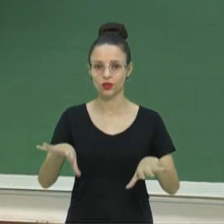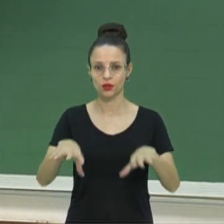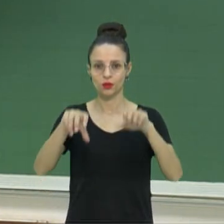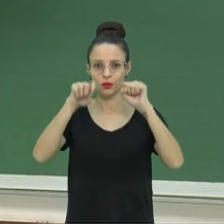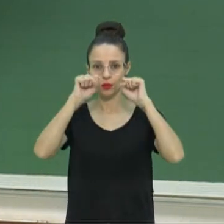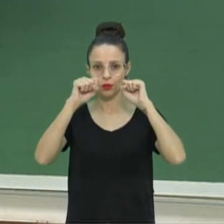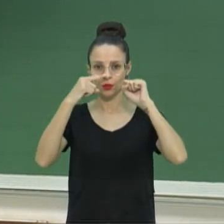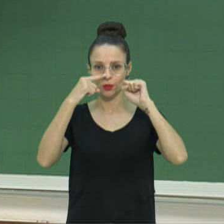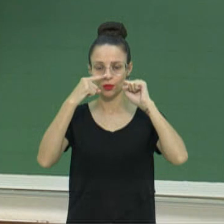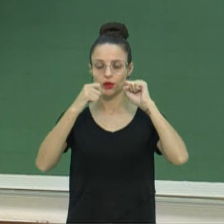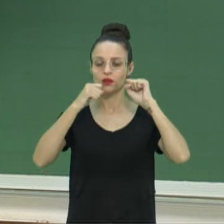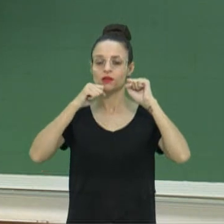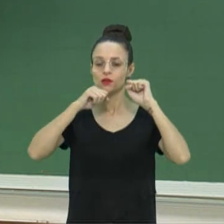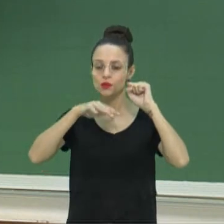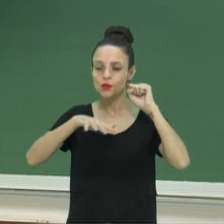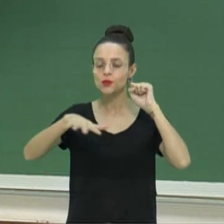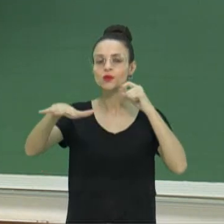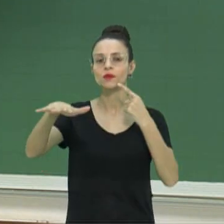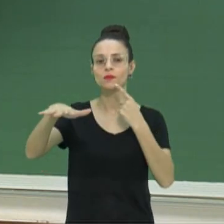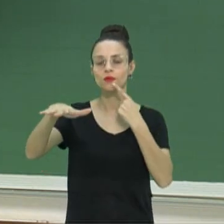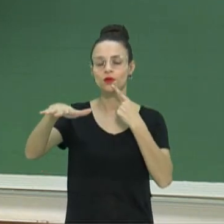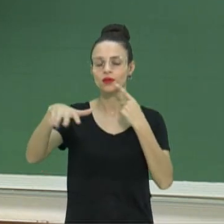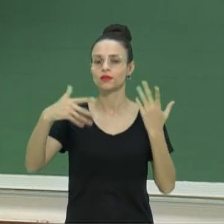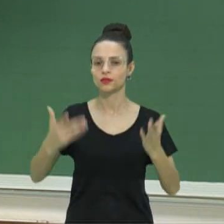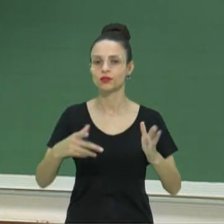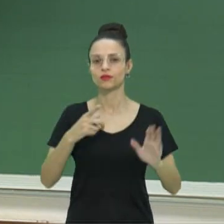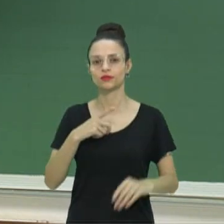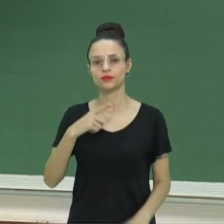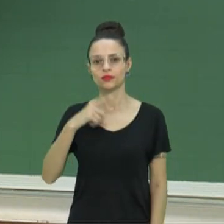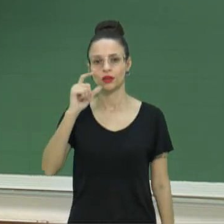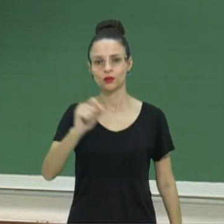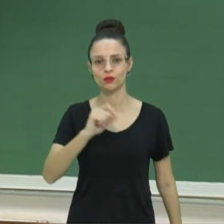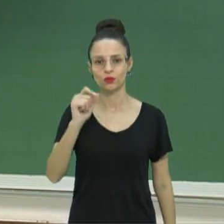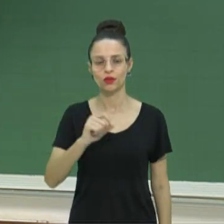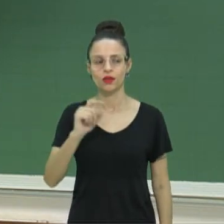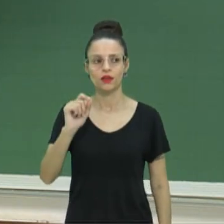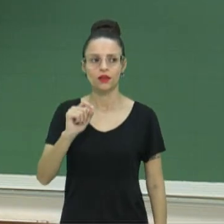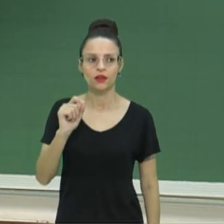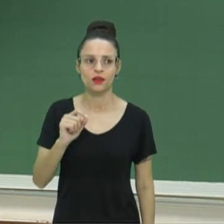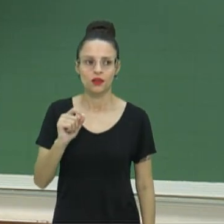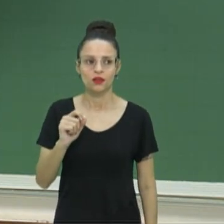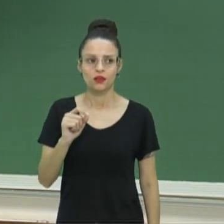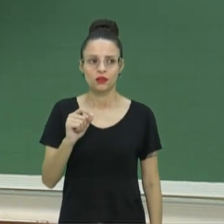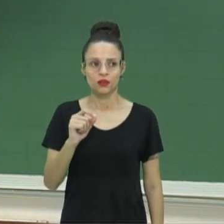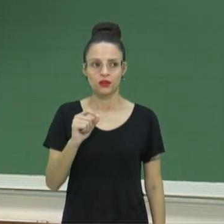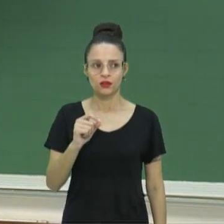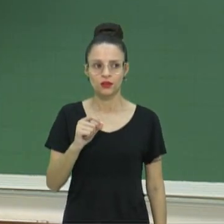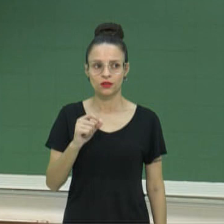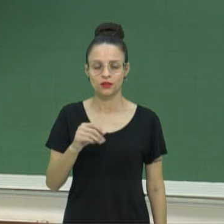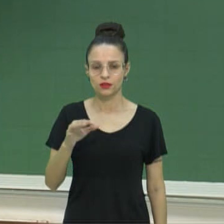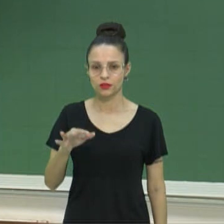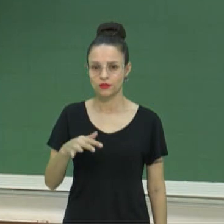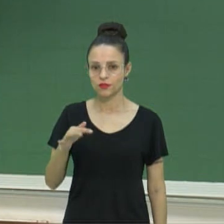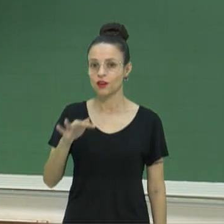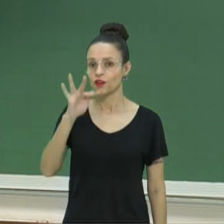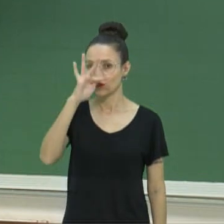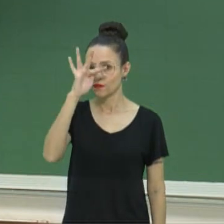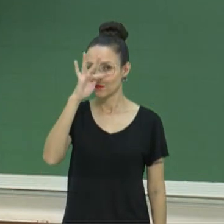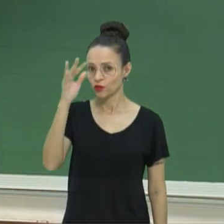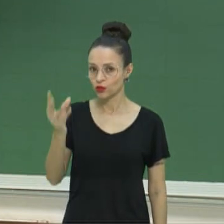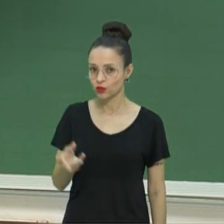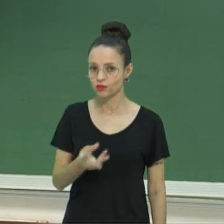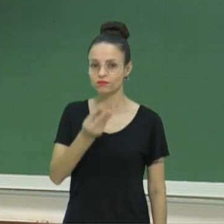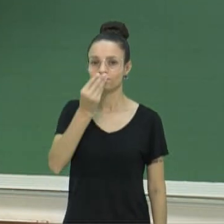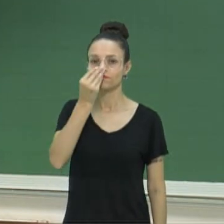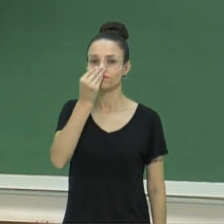nariz, solto pela boca. Existe uma célebre colocação lá também que fica fácil, né? Então cheirar uma flor, apagar uma